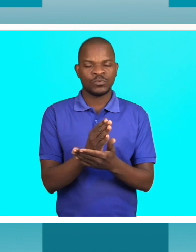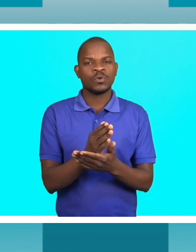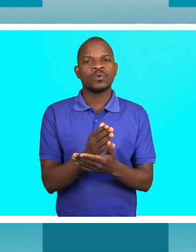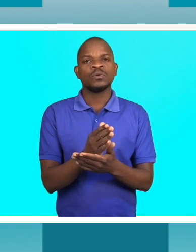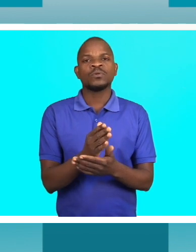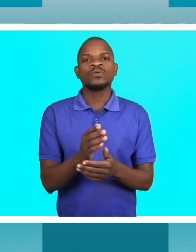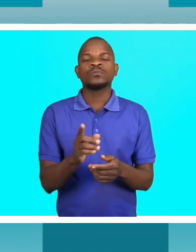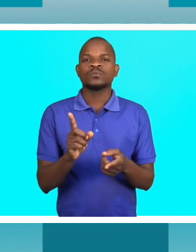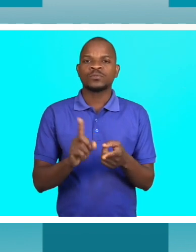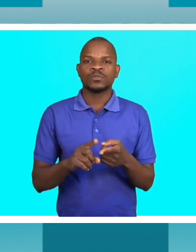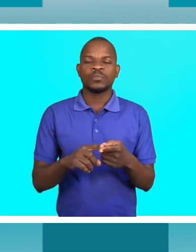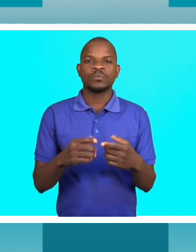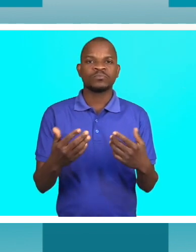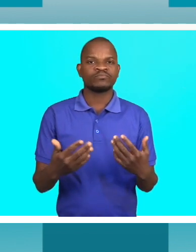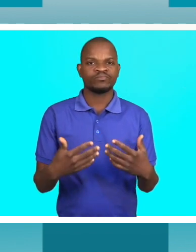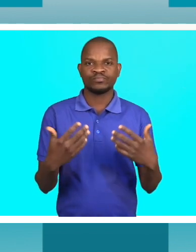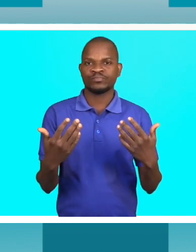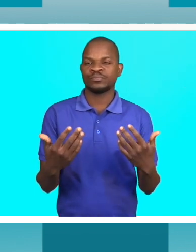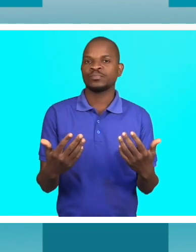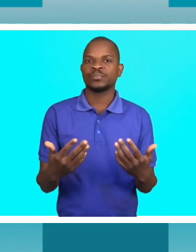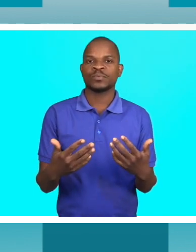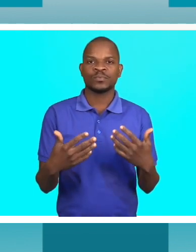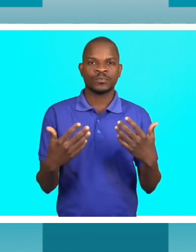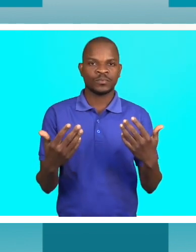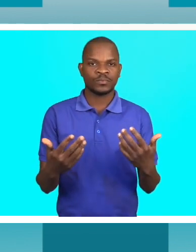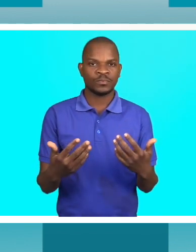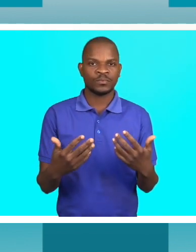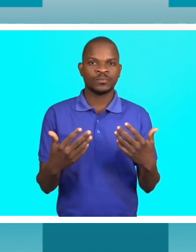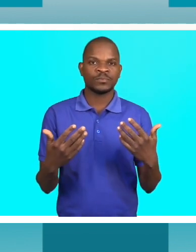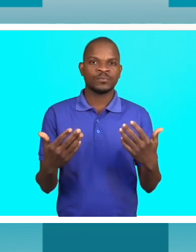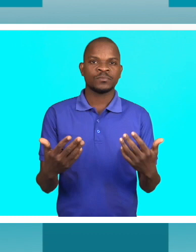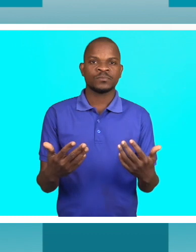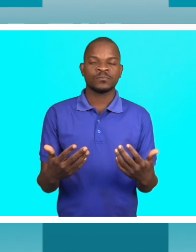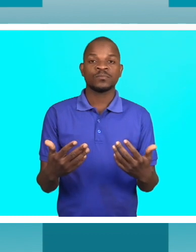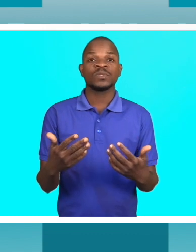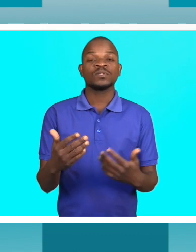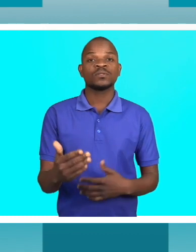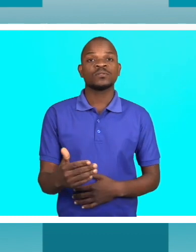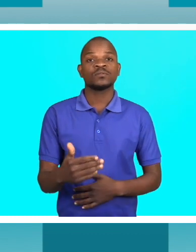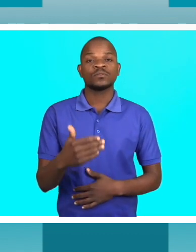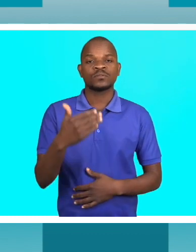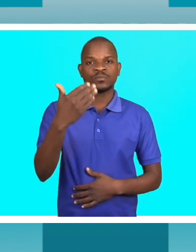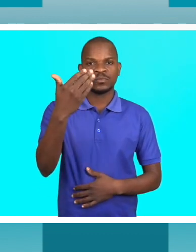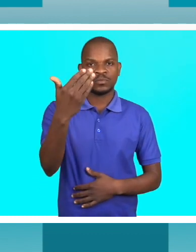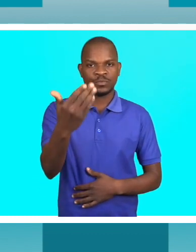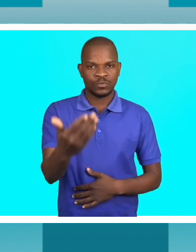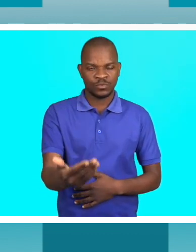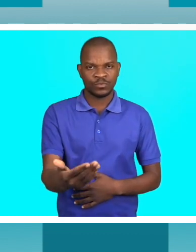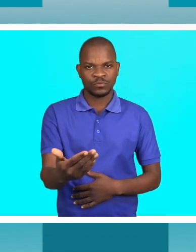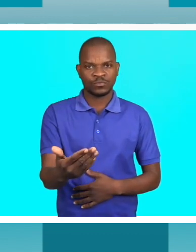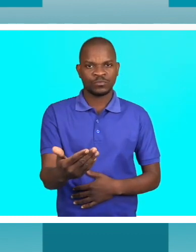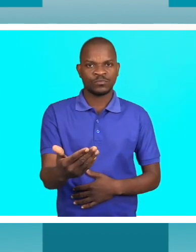então,